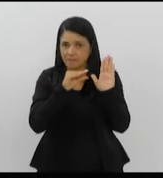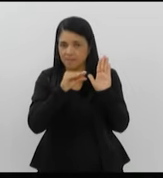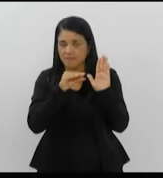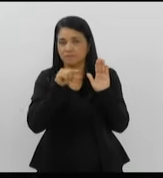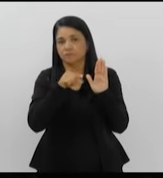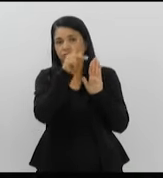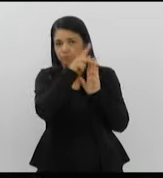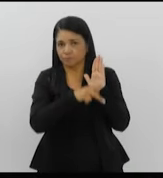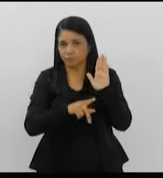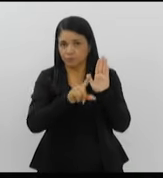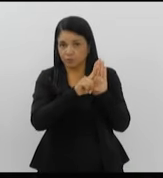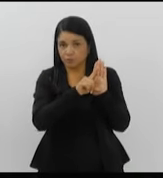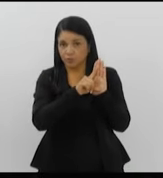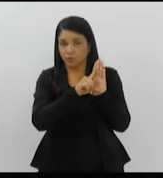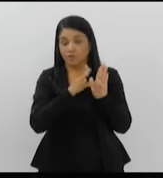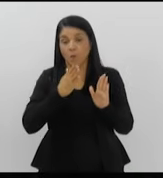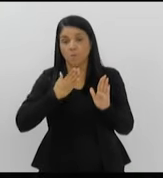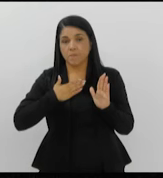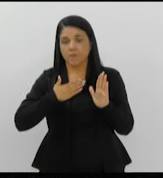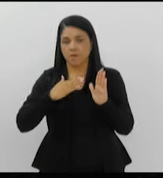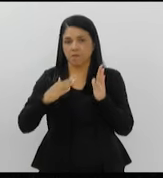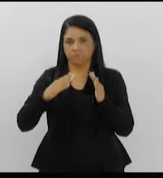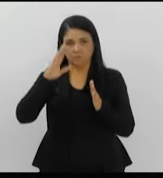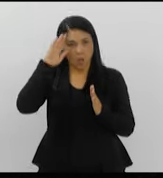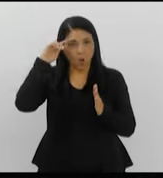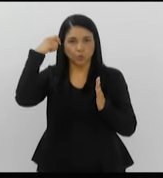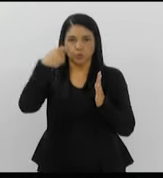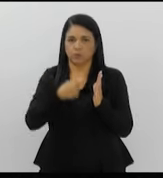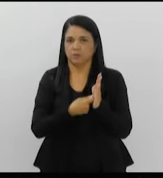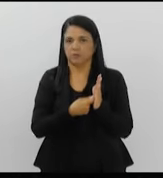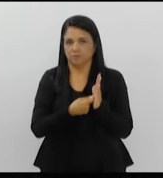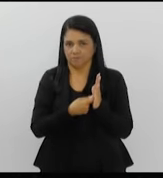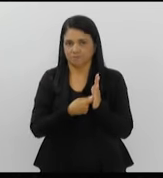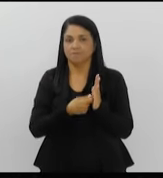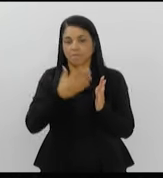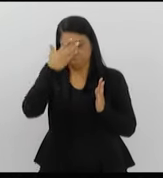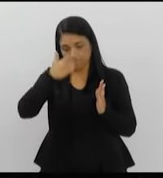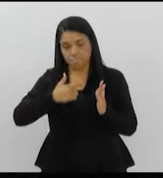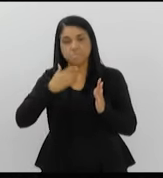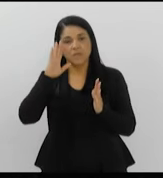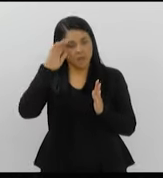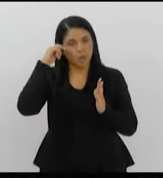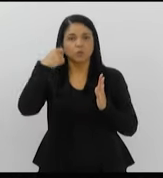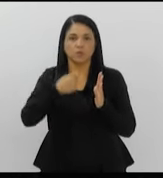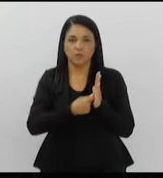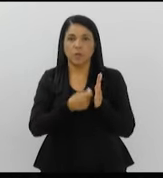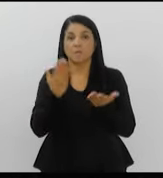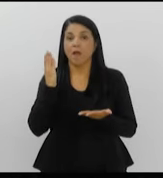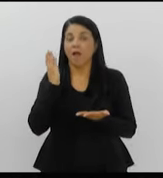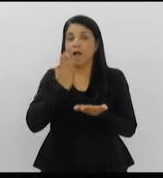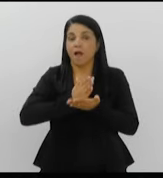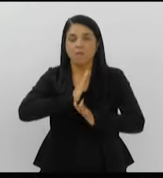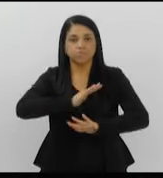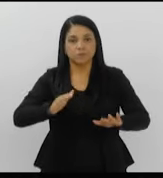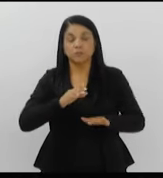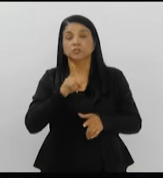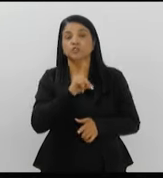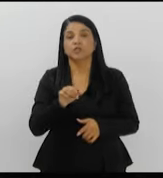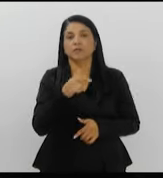desse projeto foi de minha autoria para acabar em 31